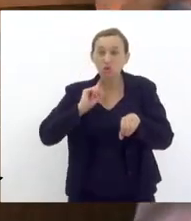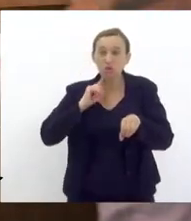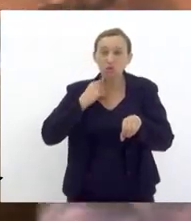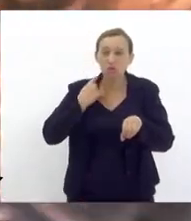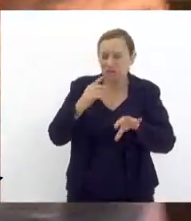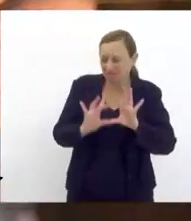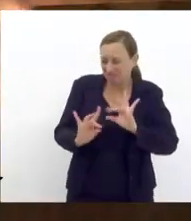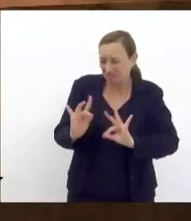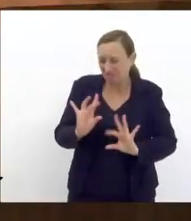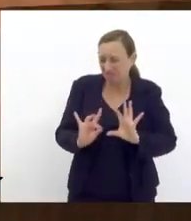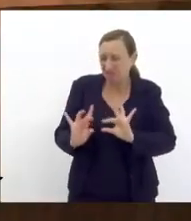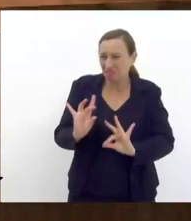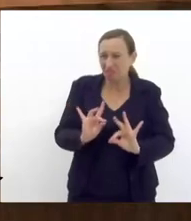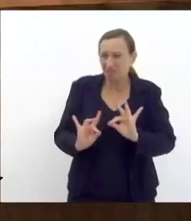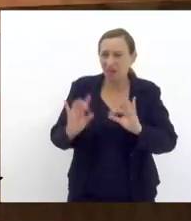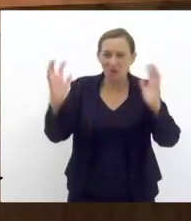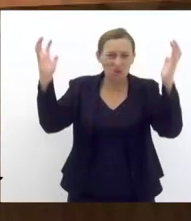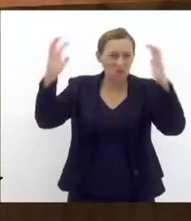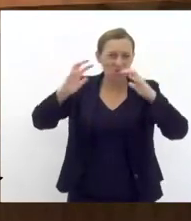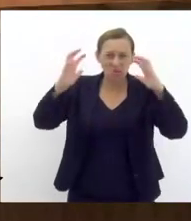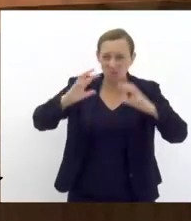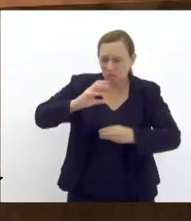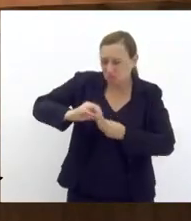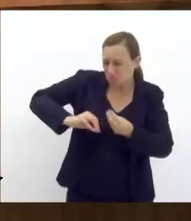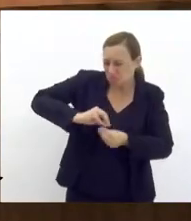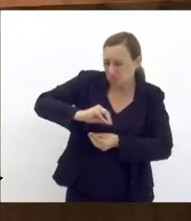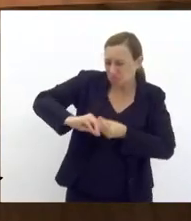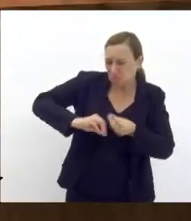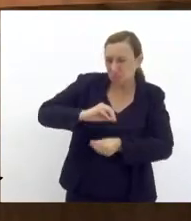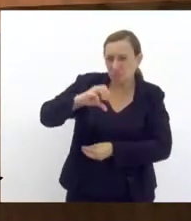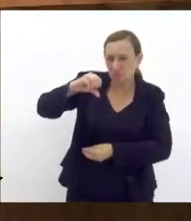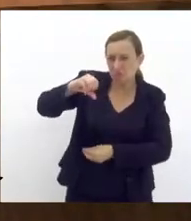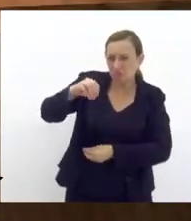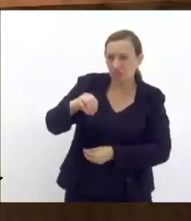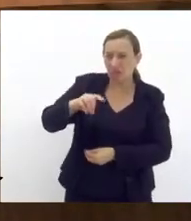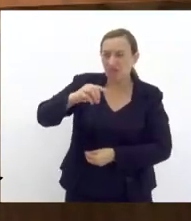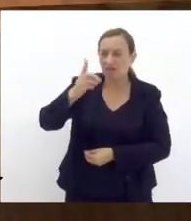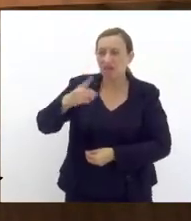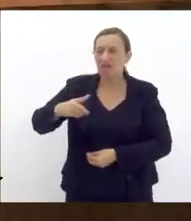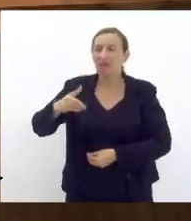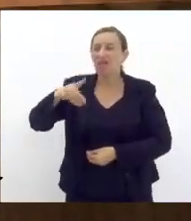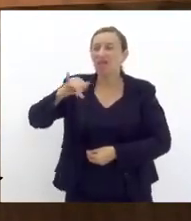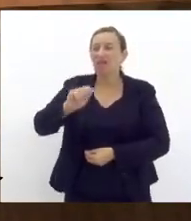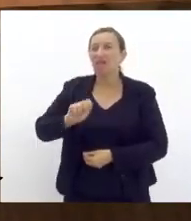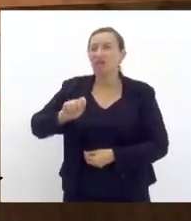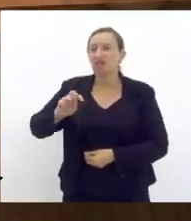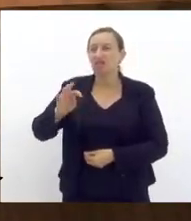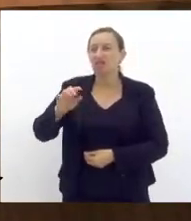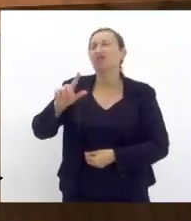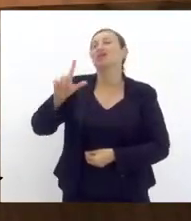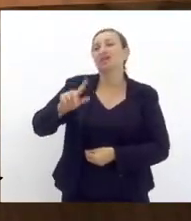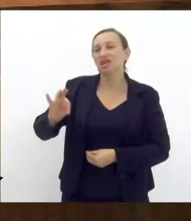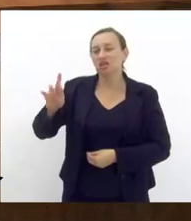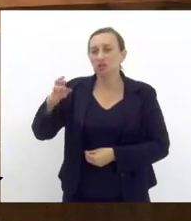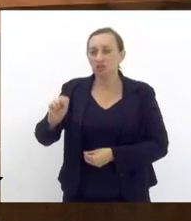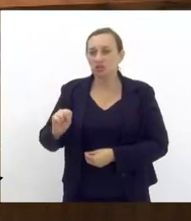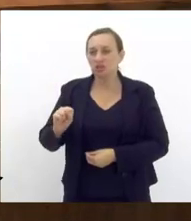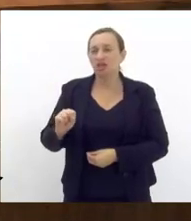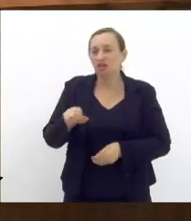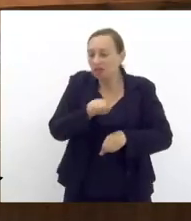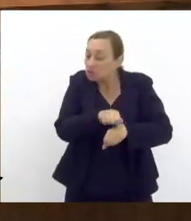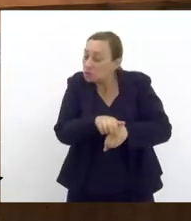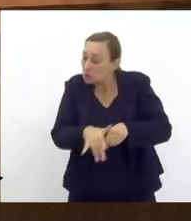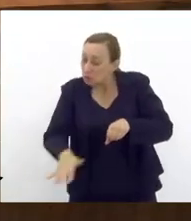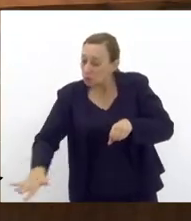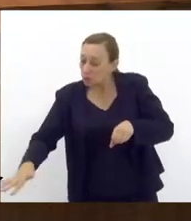houve um vazamento a chuva pegou aqueles 90 litros de água e jogou na Bahia da Ilha Grande e a eletronuclear ficou 4